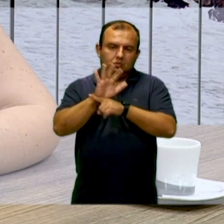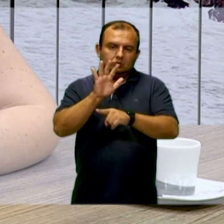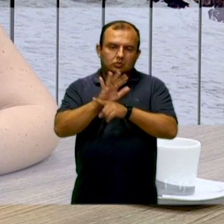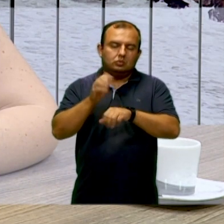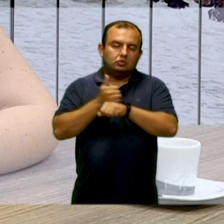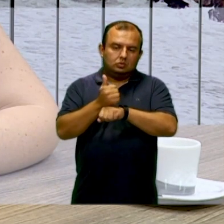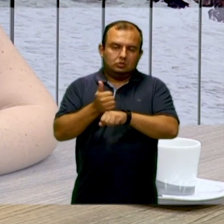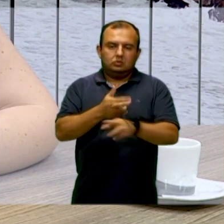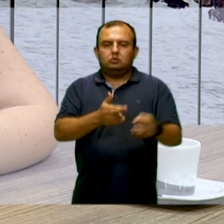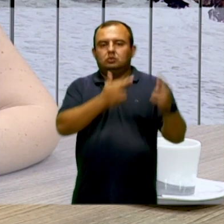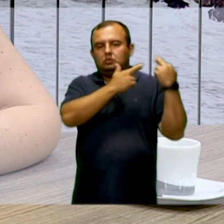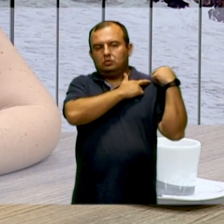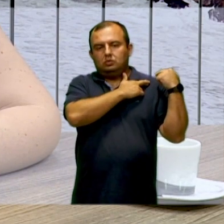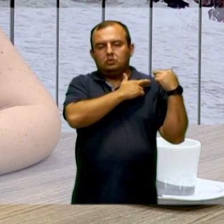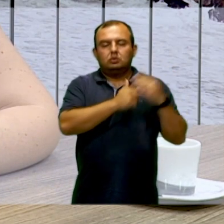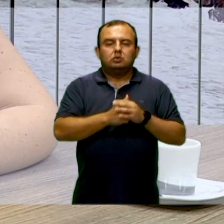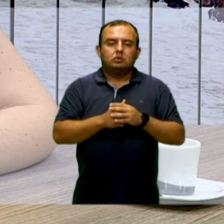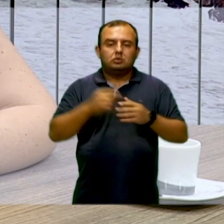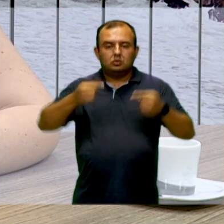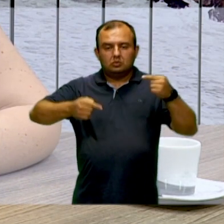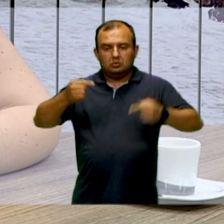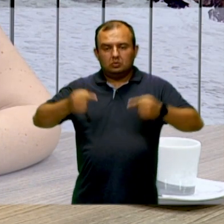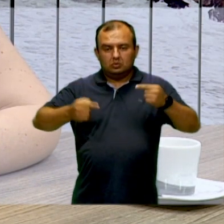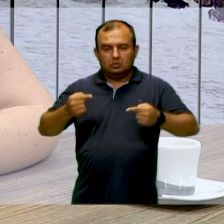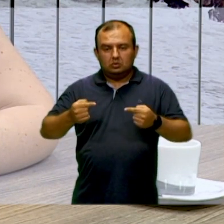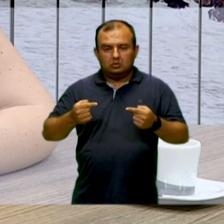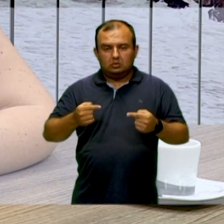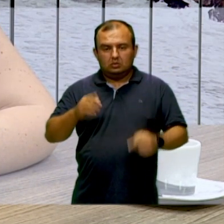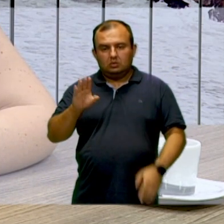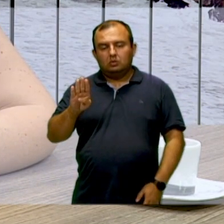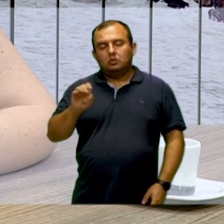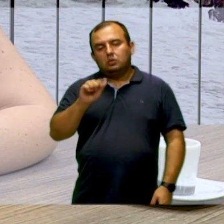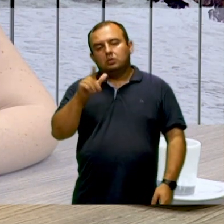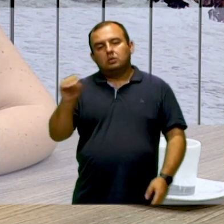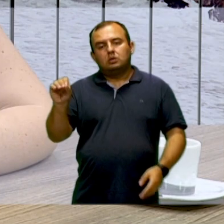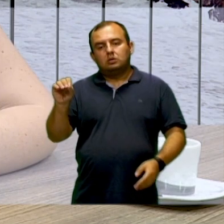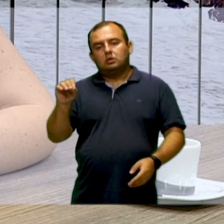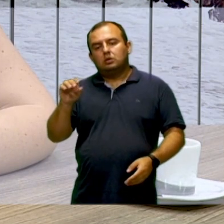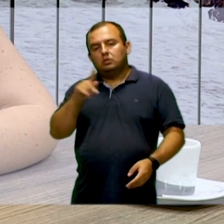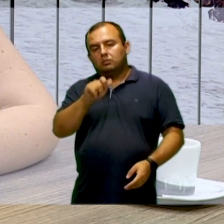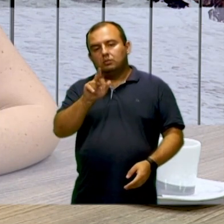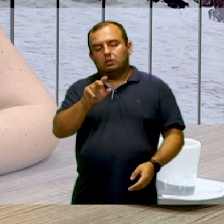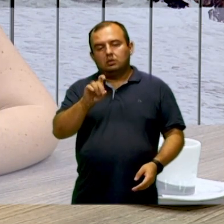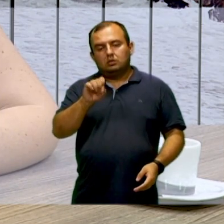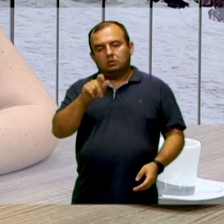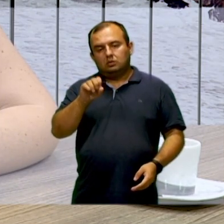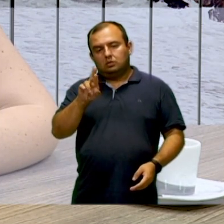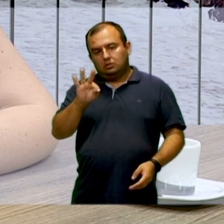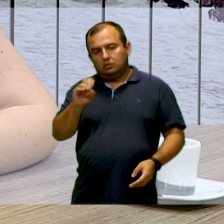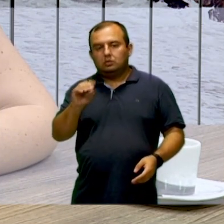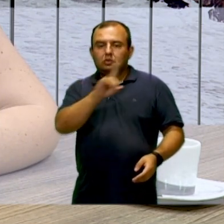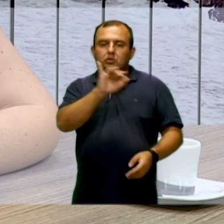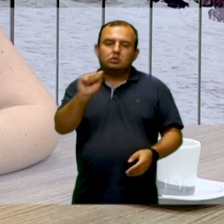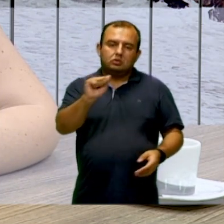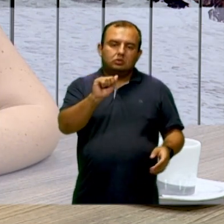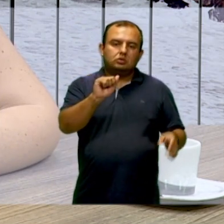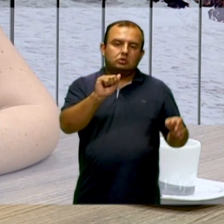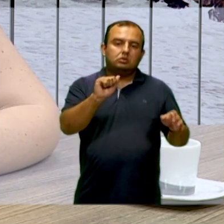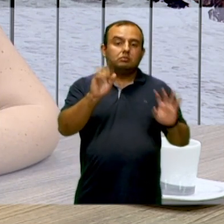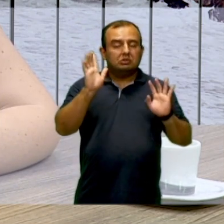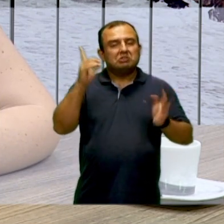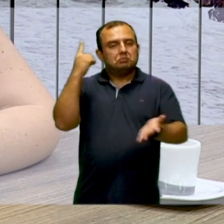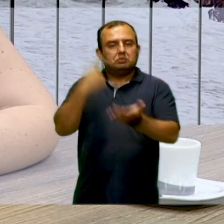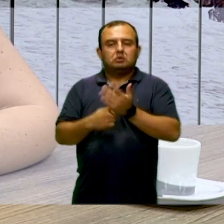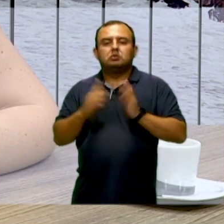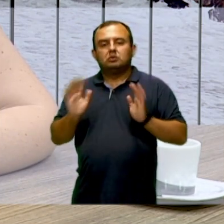profissional responsável, aqui o campeonato de bolão do paradesporto. Mas precisava ser no centro evento numa certa data que já estava fechada.